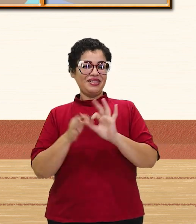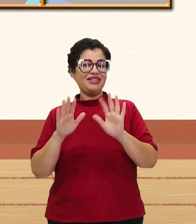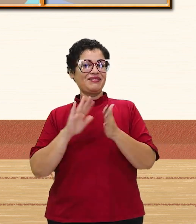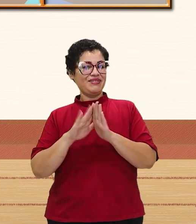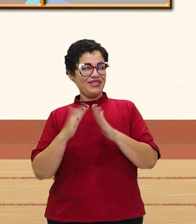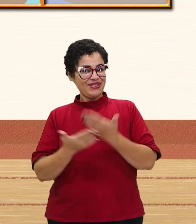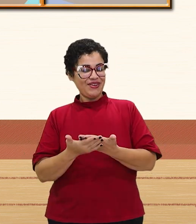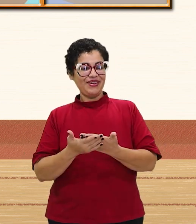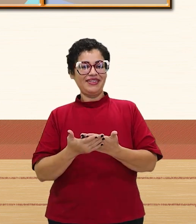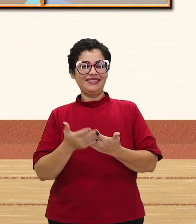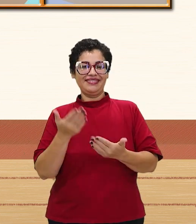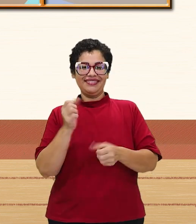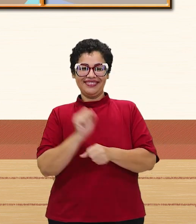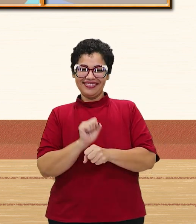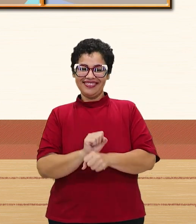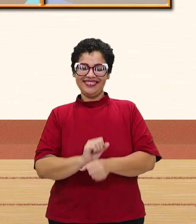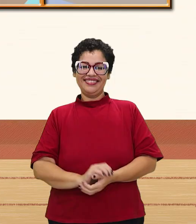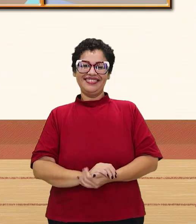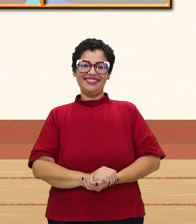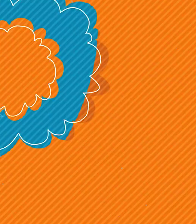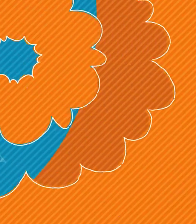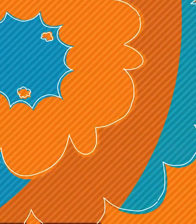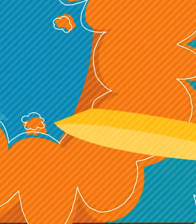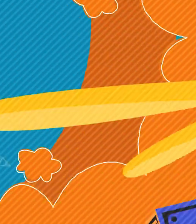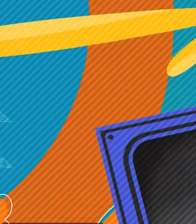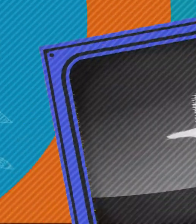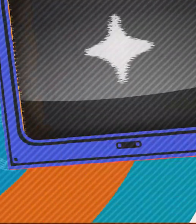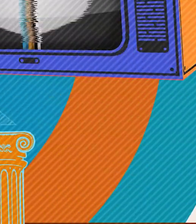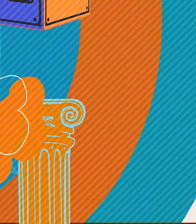programa Conexão Escola. Não saia daí!